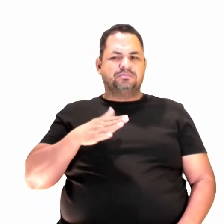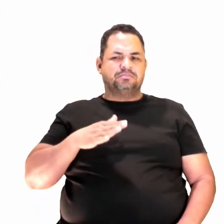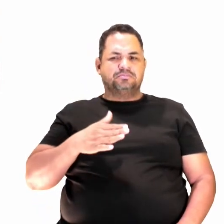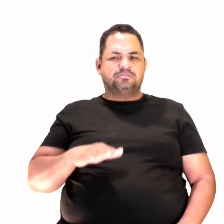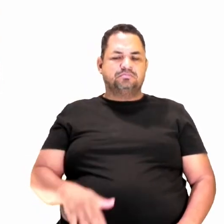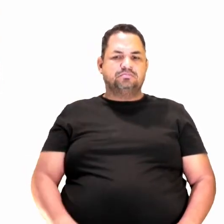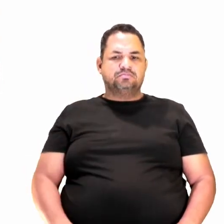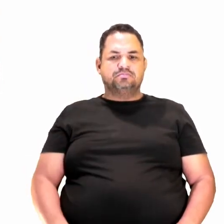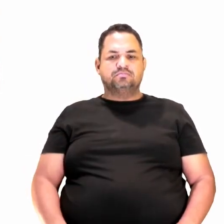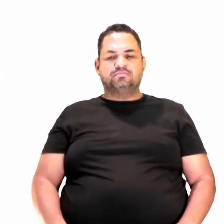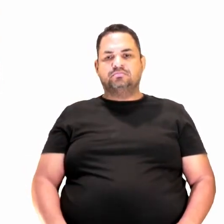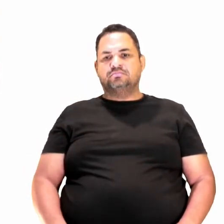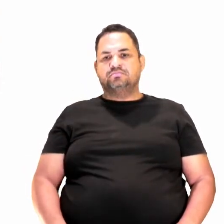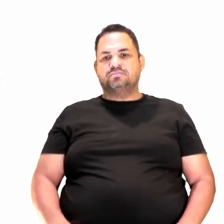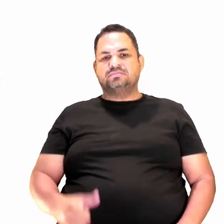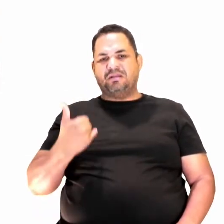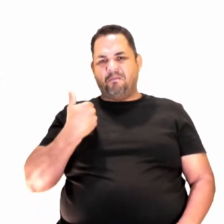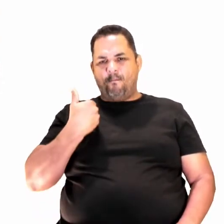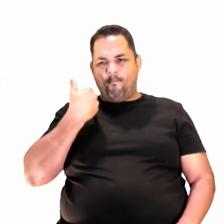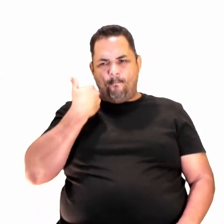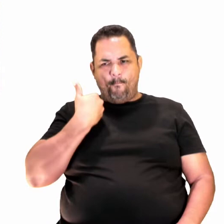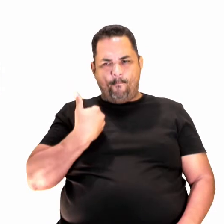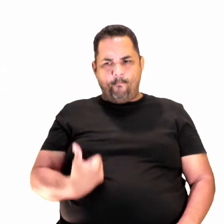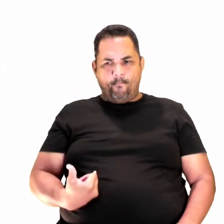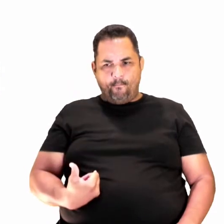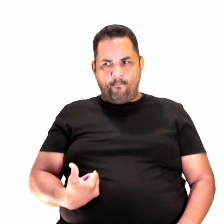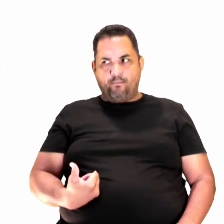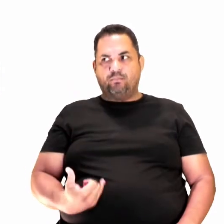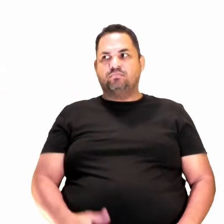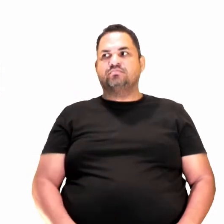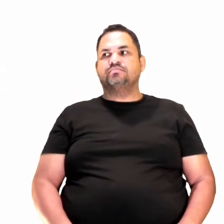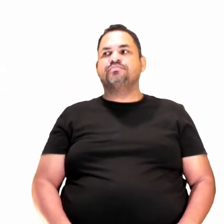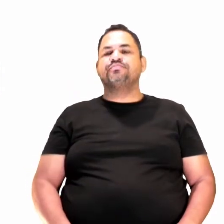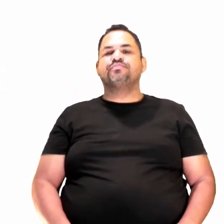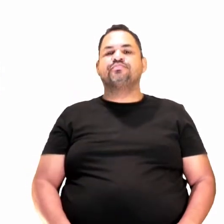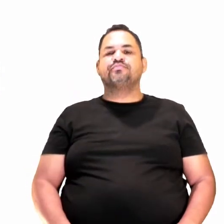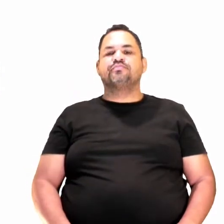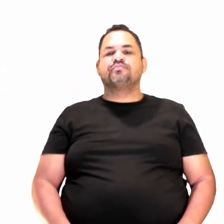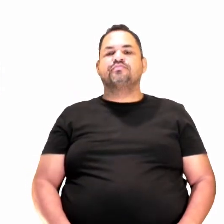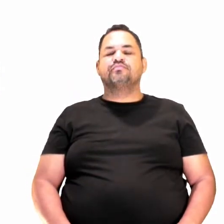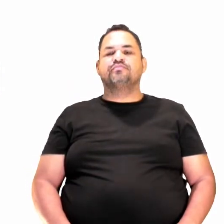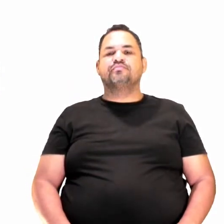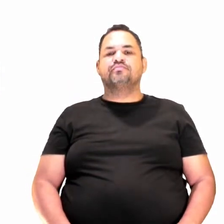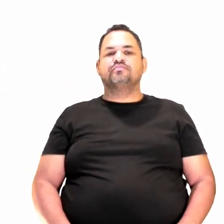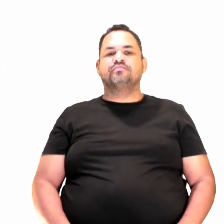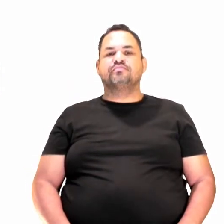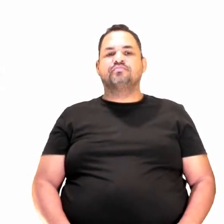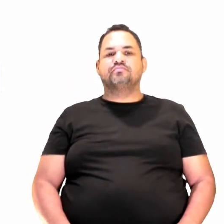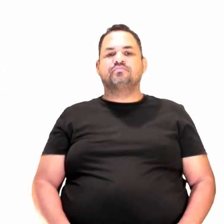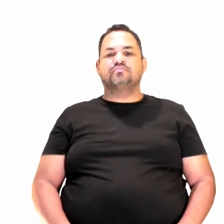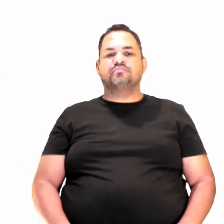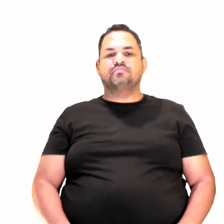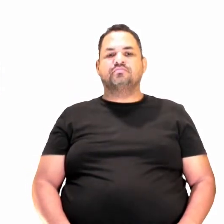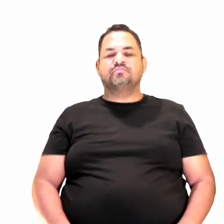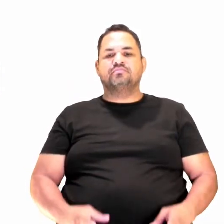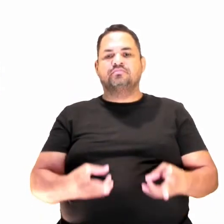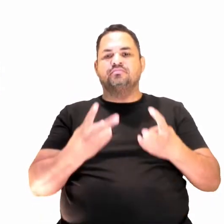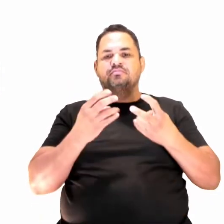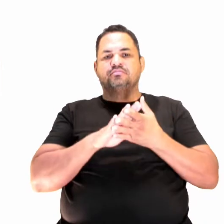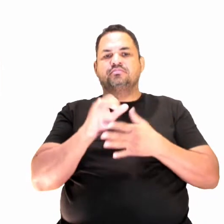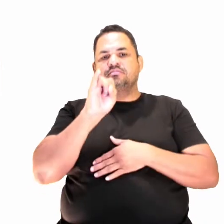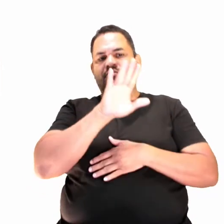te falei que não é interessante falar essa palavra, mas ela existe. Então, chubby or overweight, acima do peso. Então,